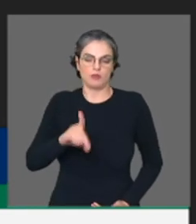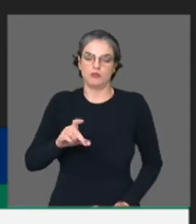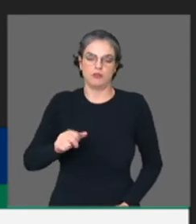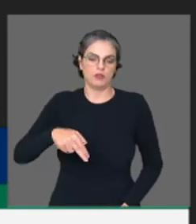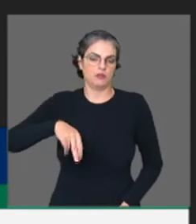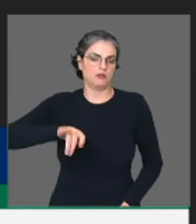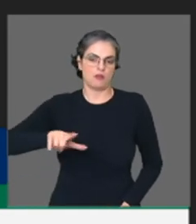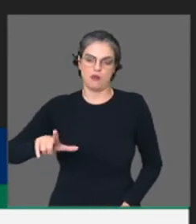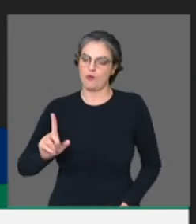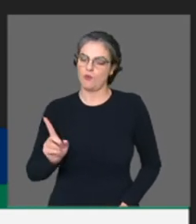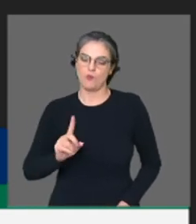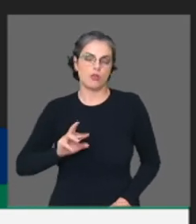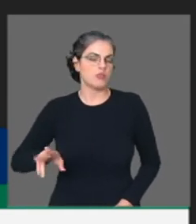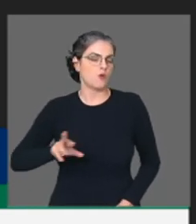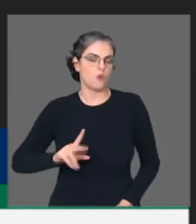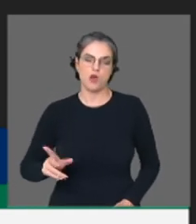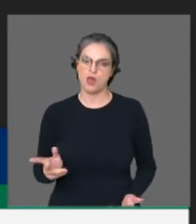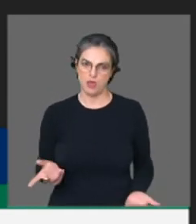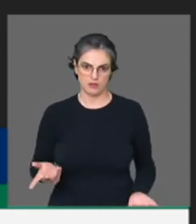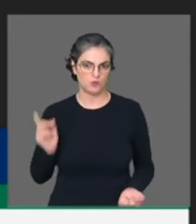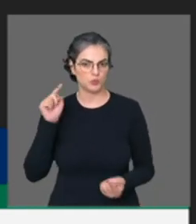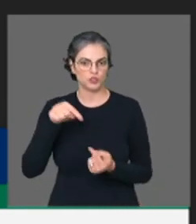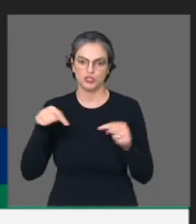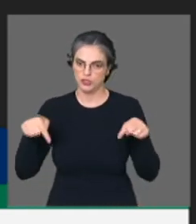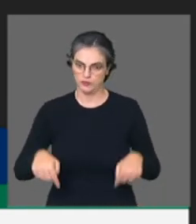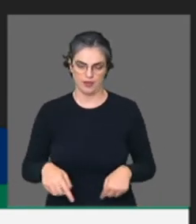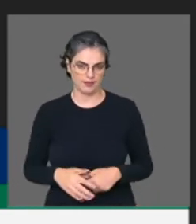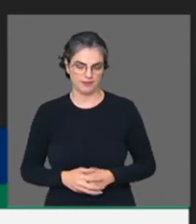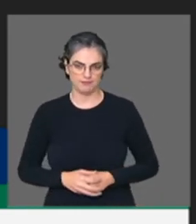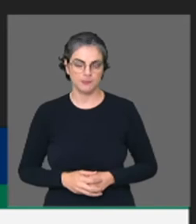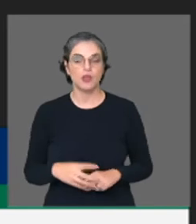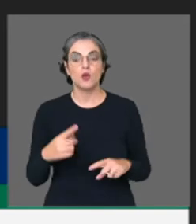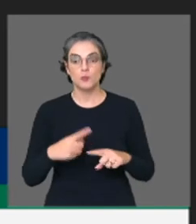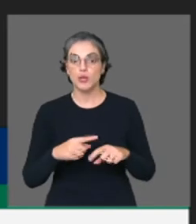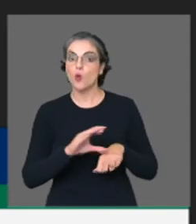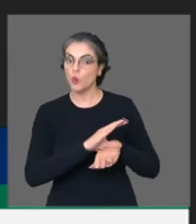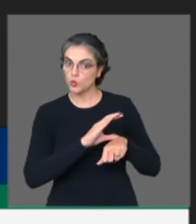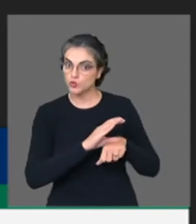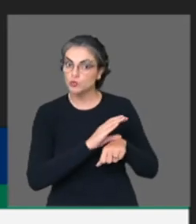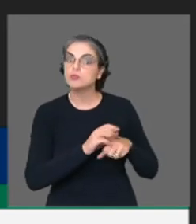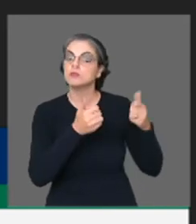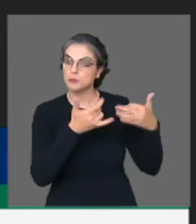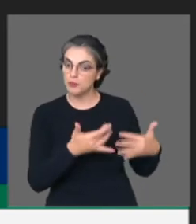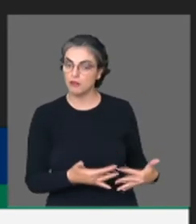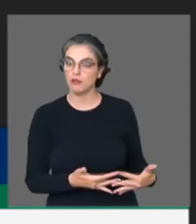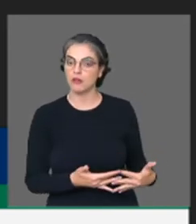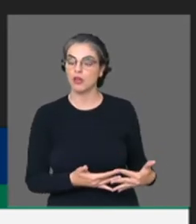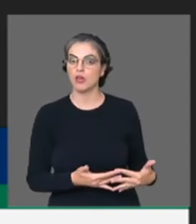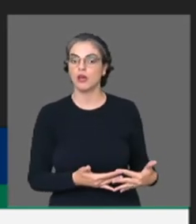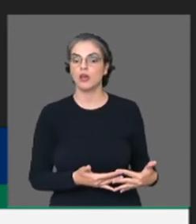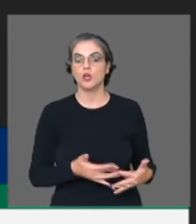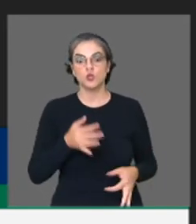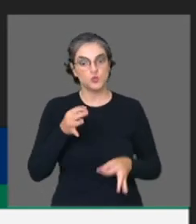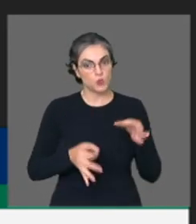Esse julgamento, como a própria Constituição diz, ele cabe a esta